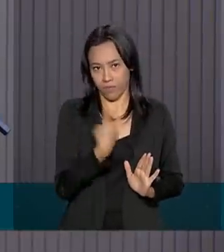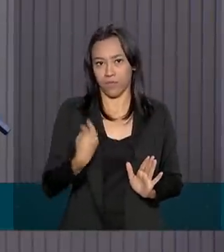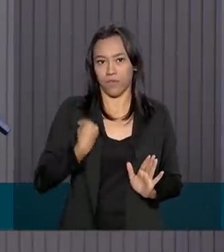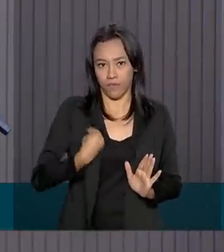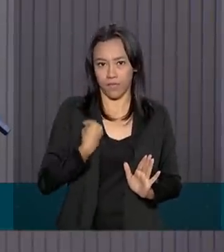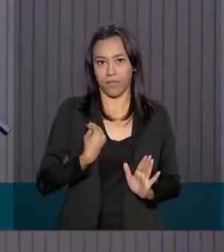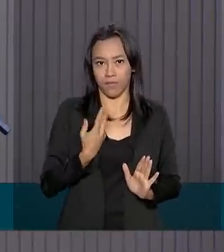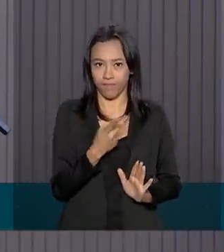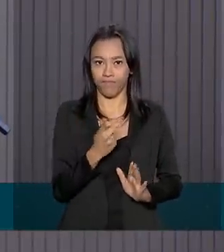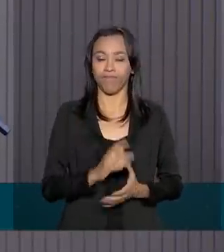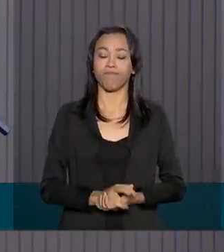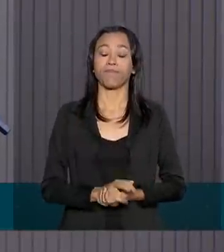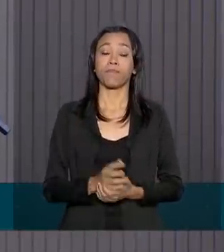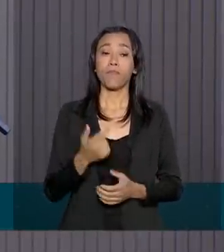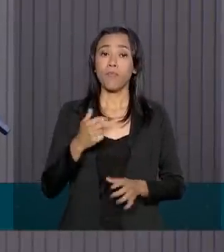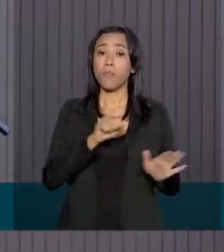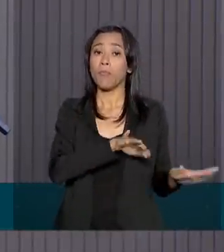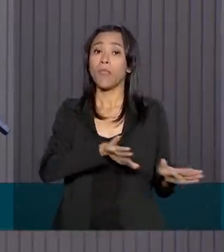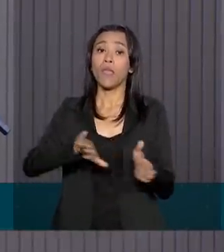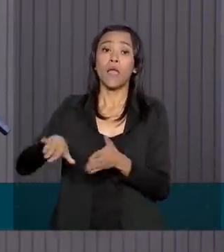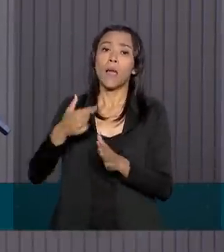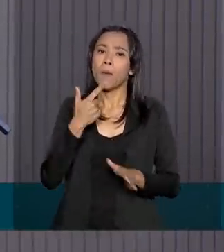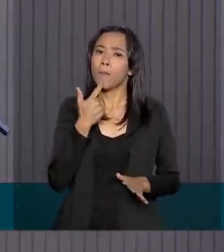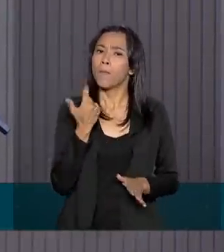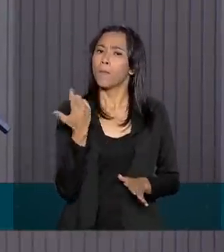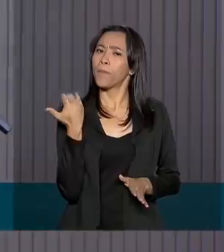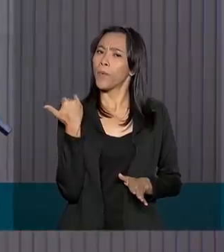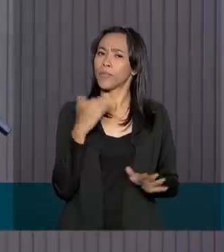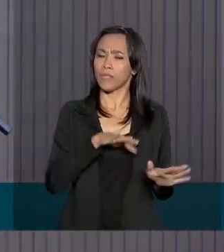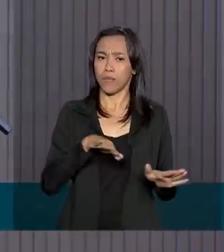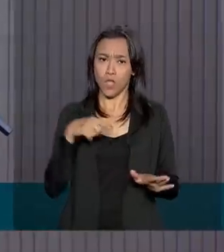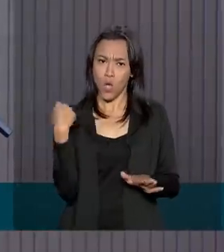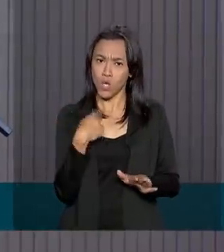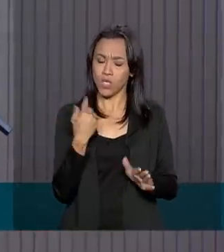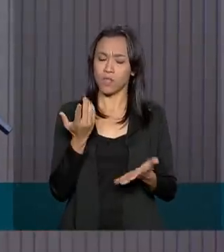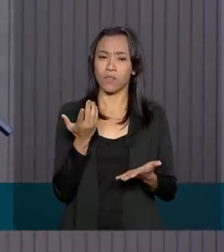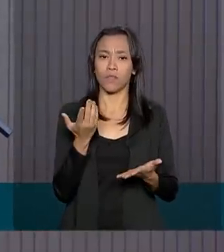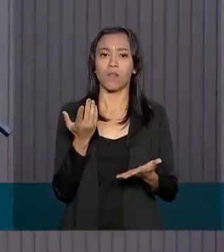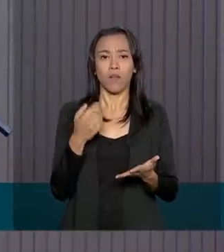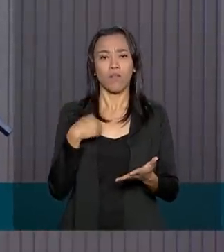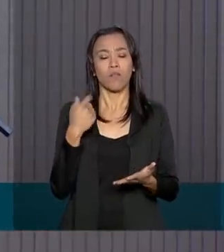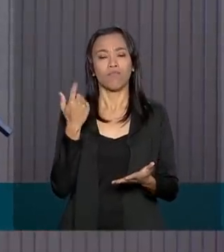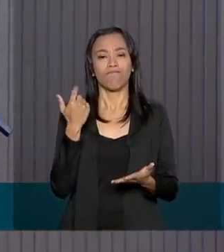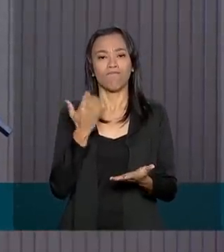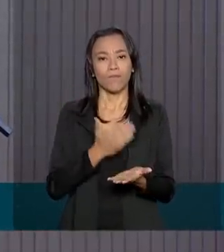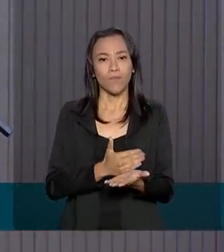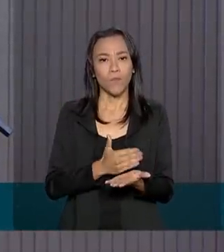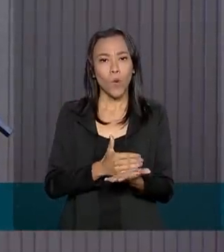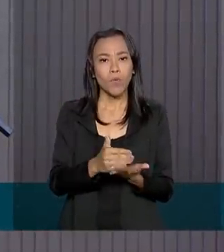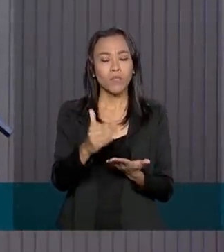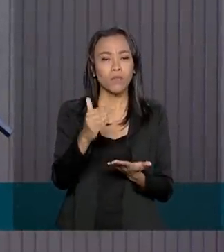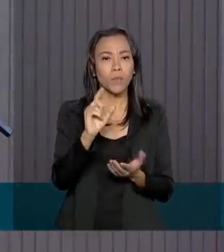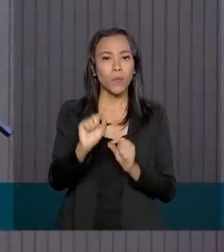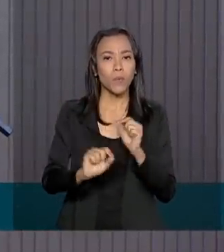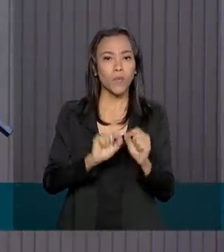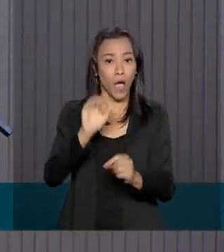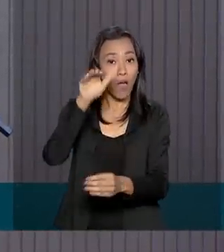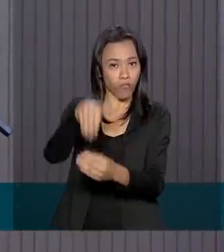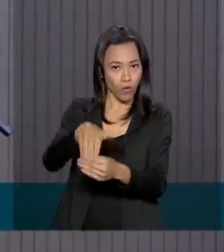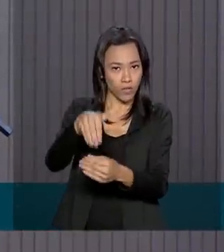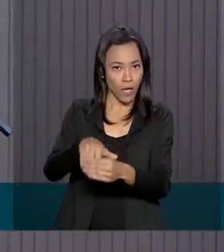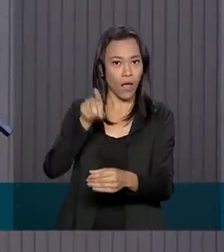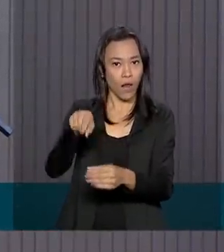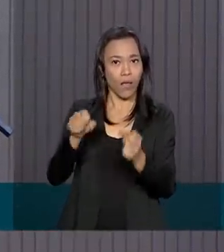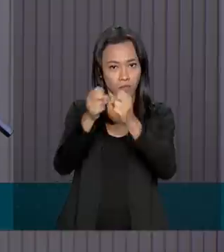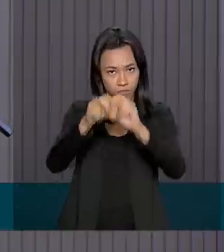semanas, nós não fugimos à tradição nenhuma. Nós passamos a votar lá na ONU, nas questões